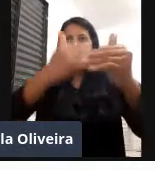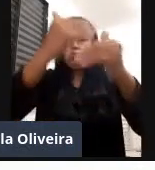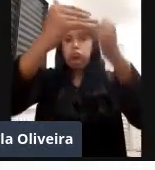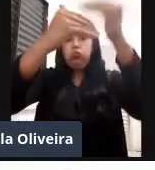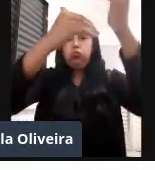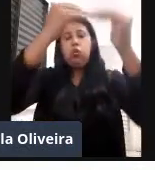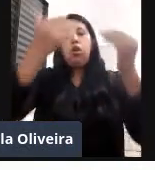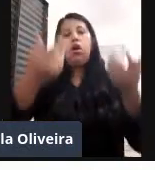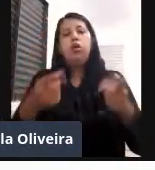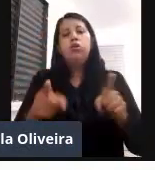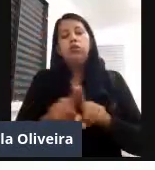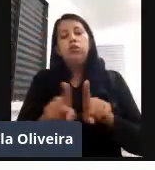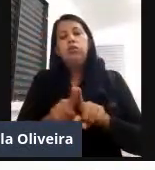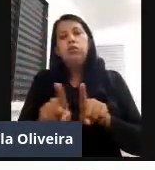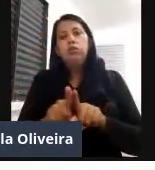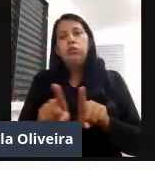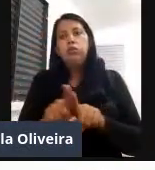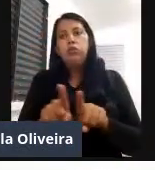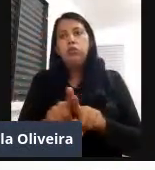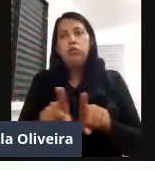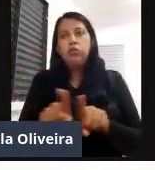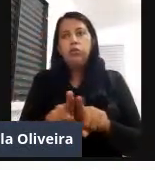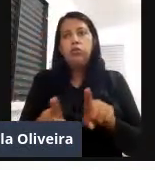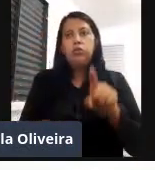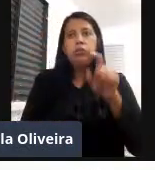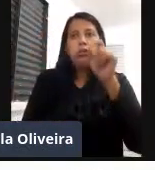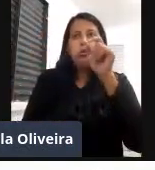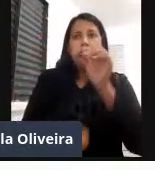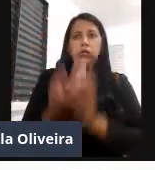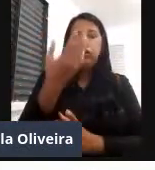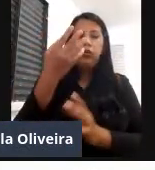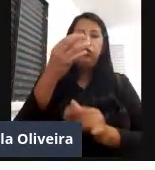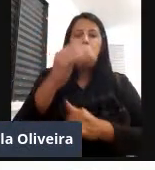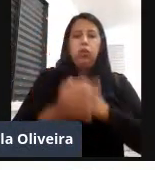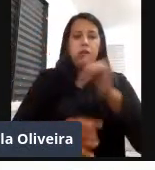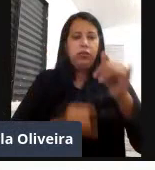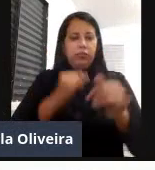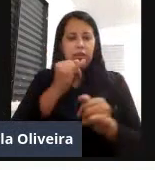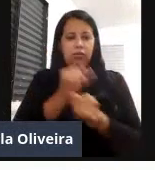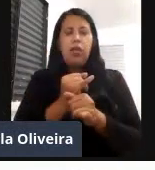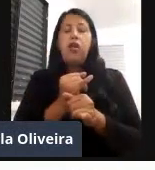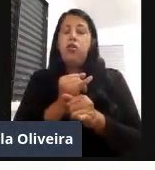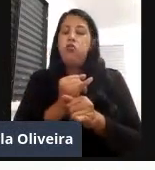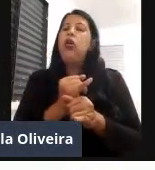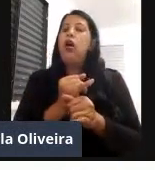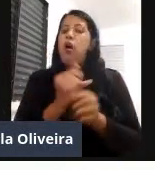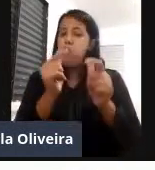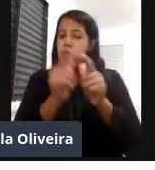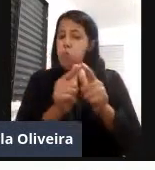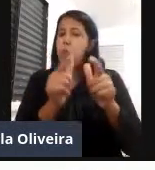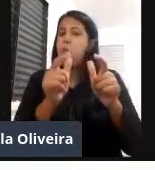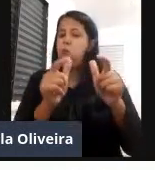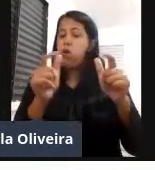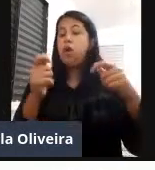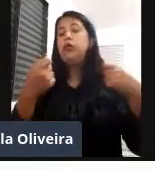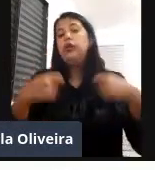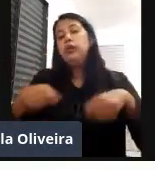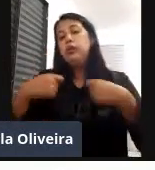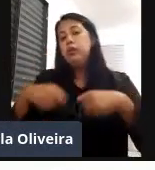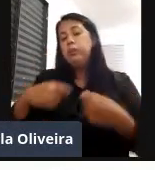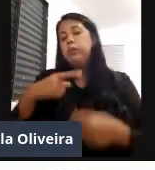invenção da prensa do Gutenberg, depois da internet, a disponibilização das coisas na internet, houve a necessidade de ter